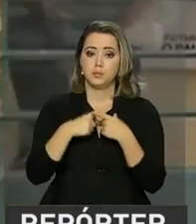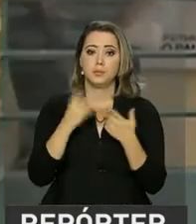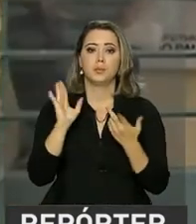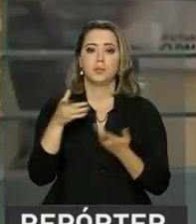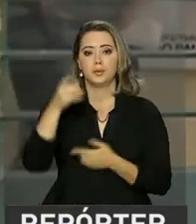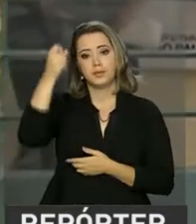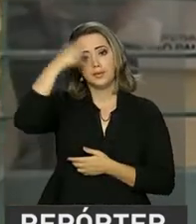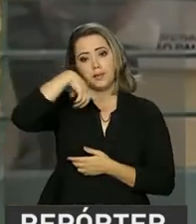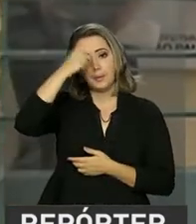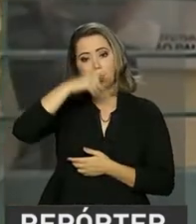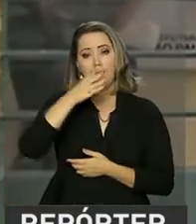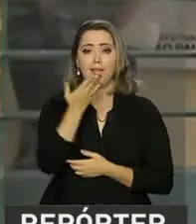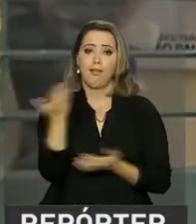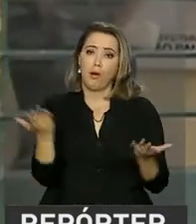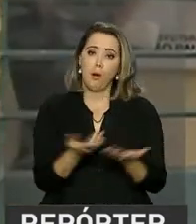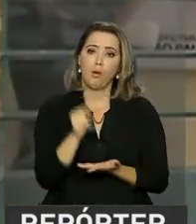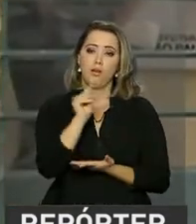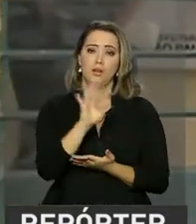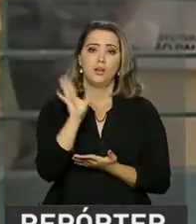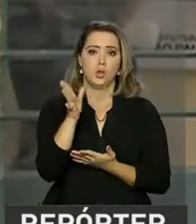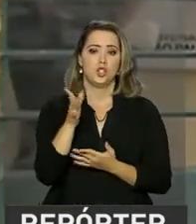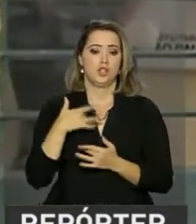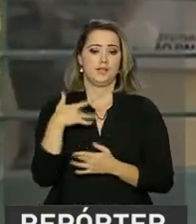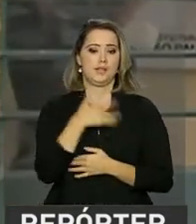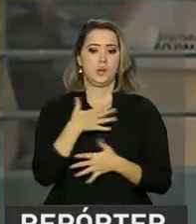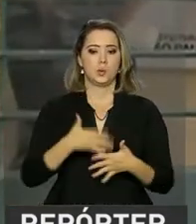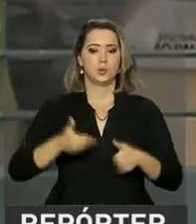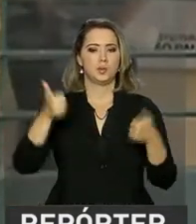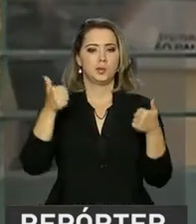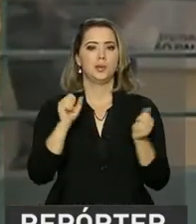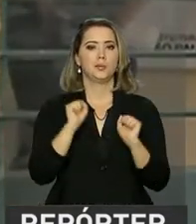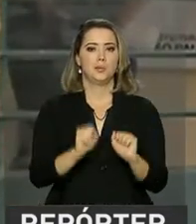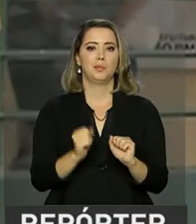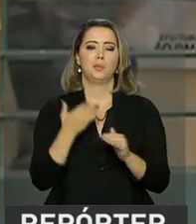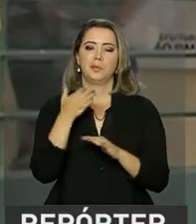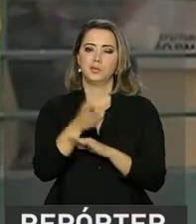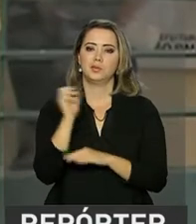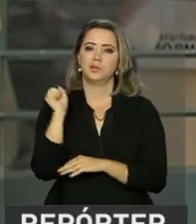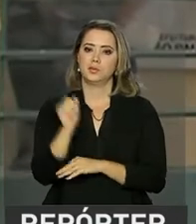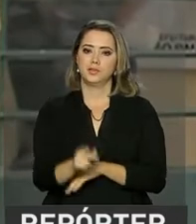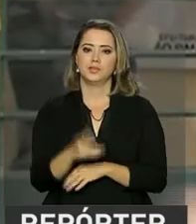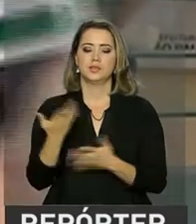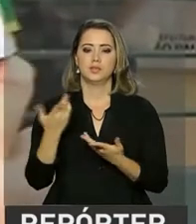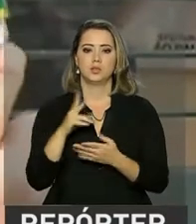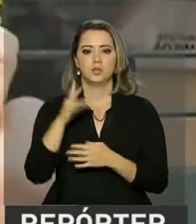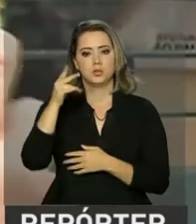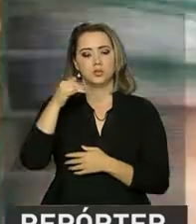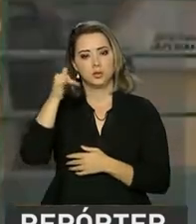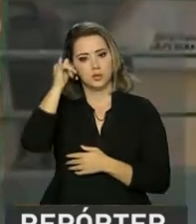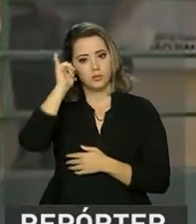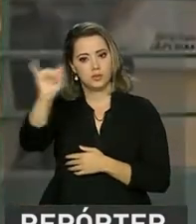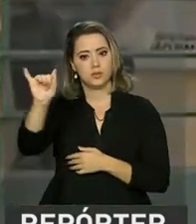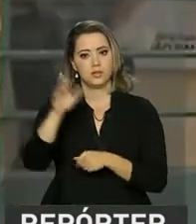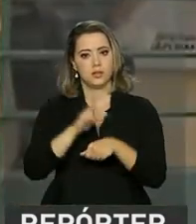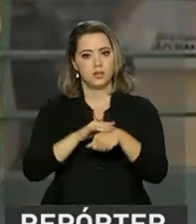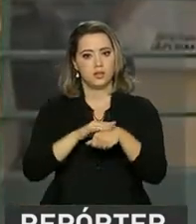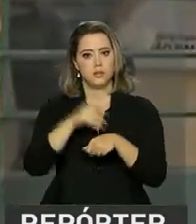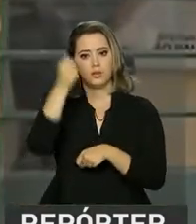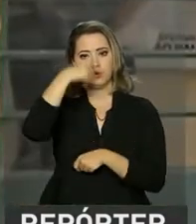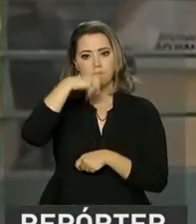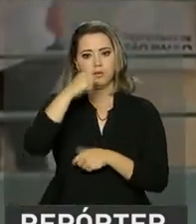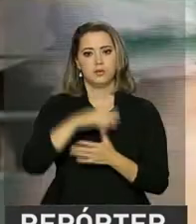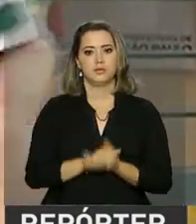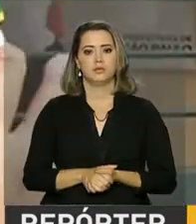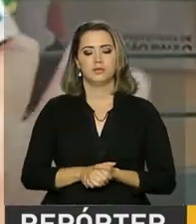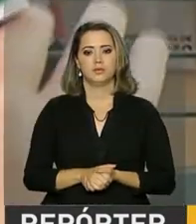gripada agora já em plena saúde a aposentada não vai deixar de se proteger contra uma nova grama tomar hoje